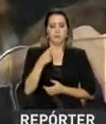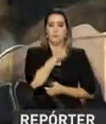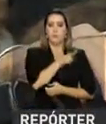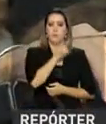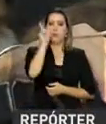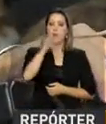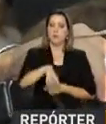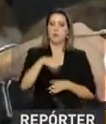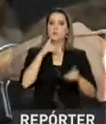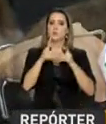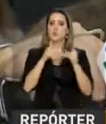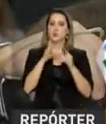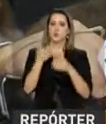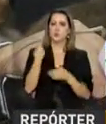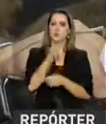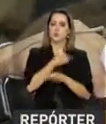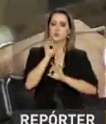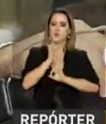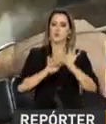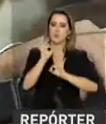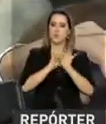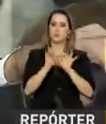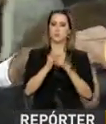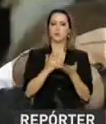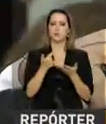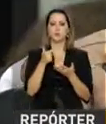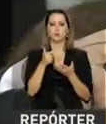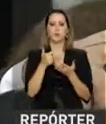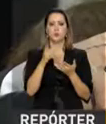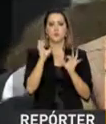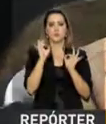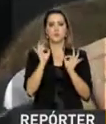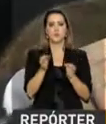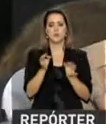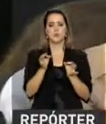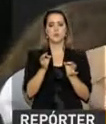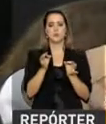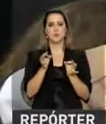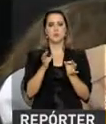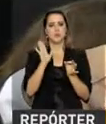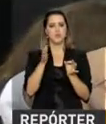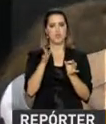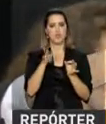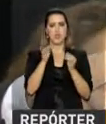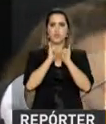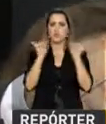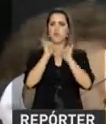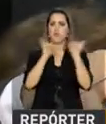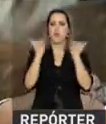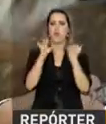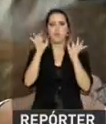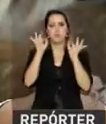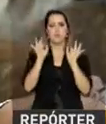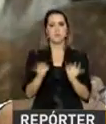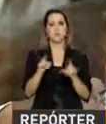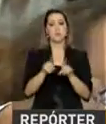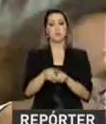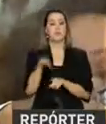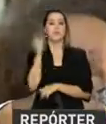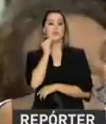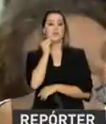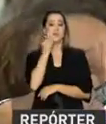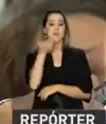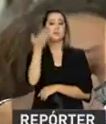em discussão, estamos em preparação. Não é ainda uma medida que esteja divulgada oficialmente. A